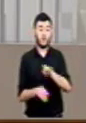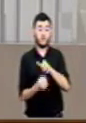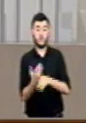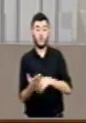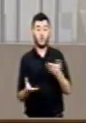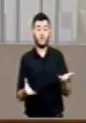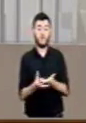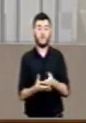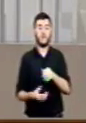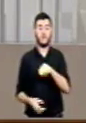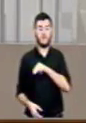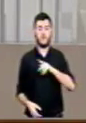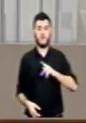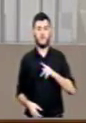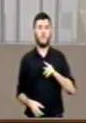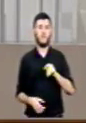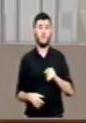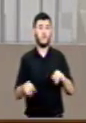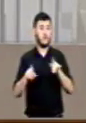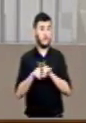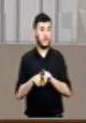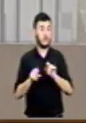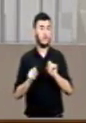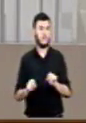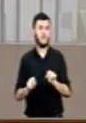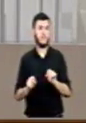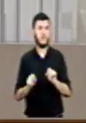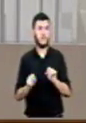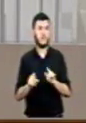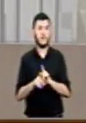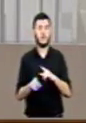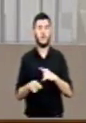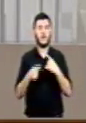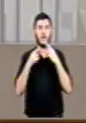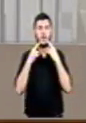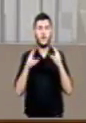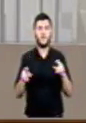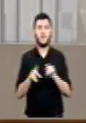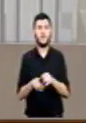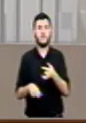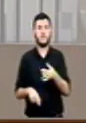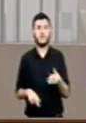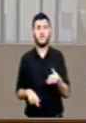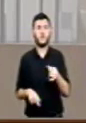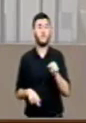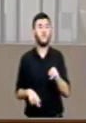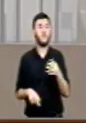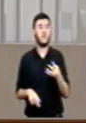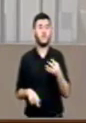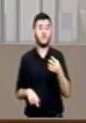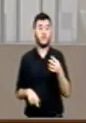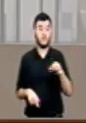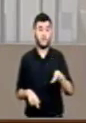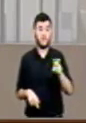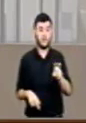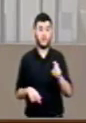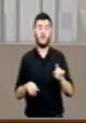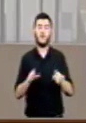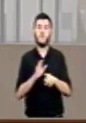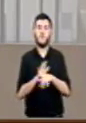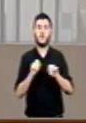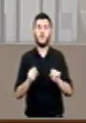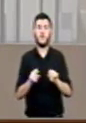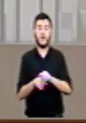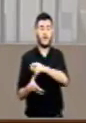E também, em conjunto, agravo regimental na reclamação 26.745, procedente do Pará, de relatoria do ministro Alexandre de